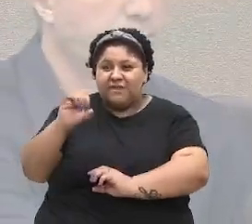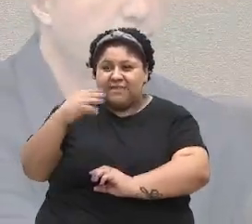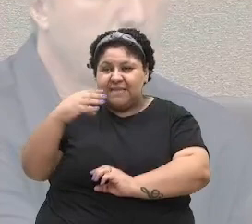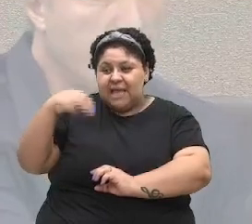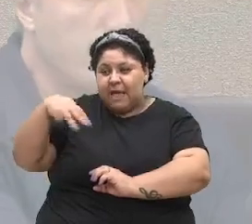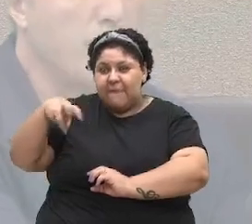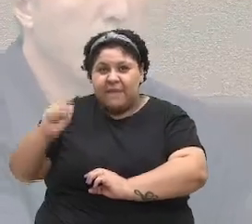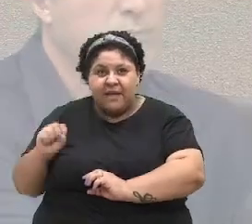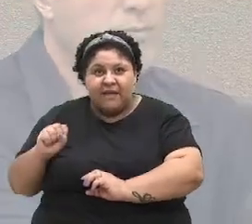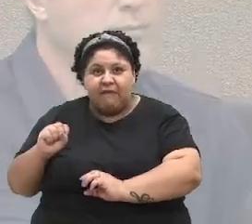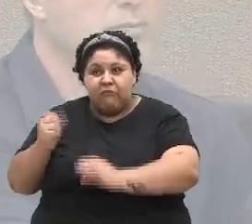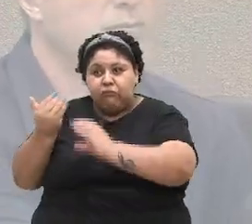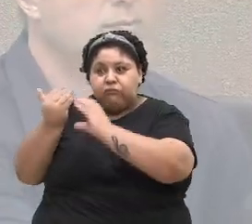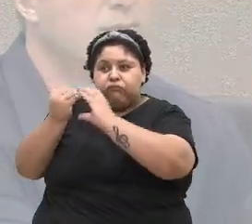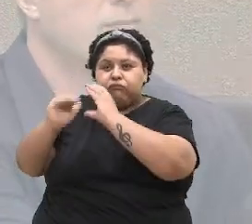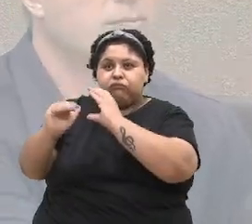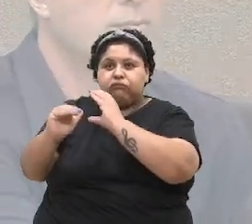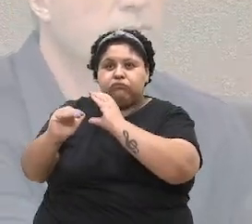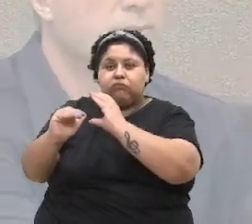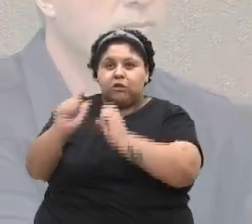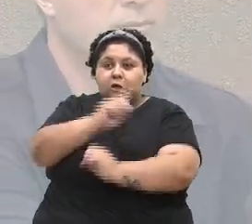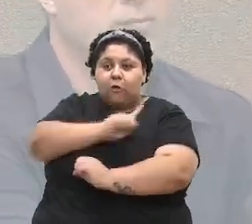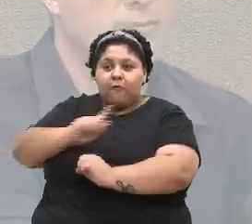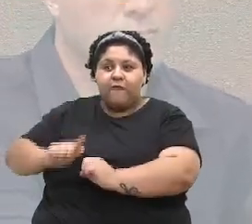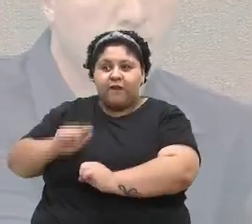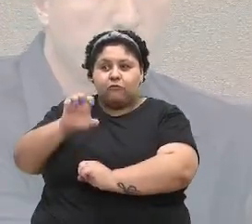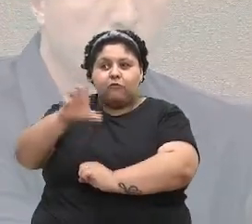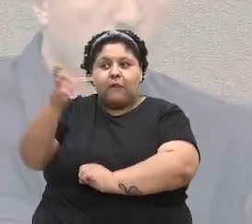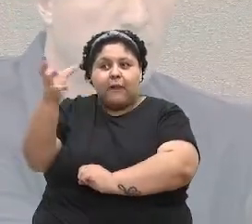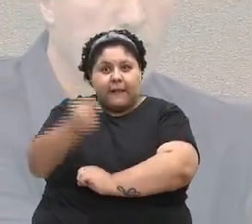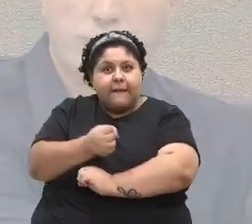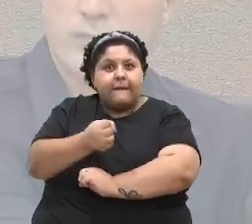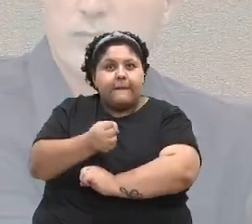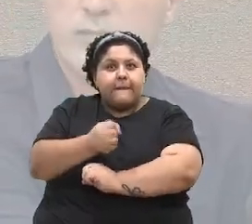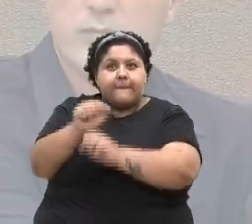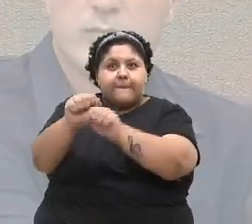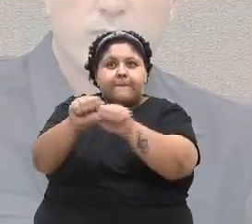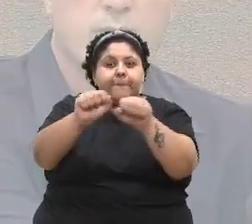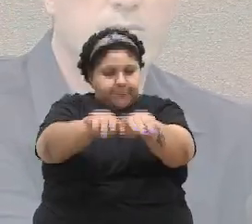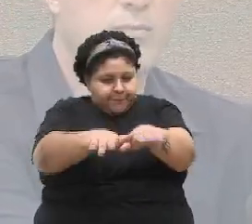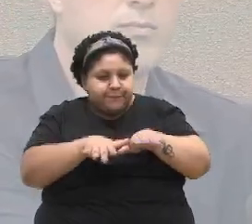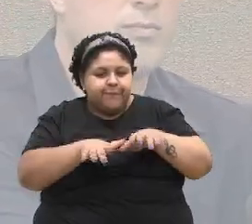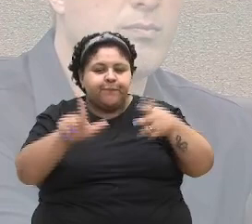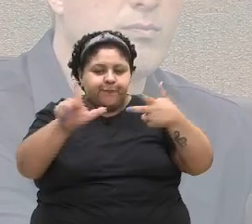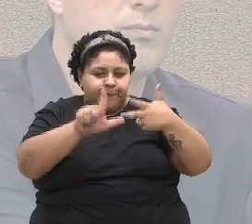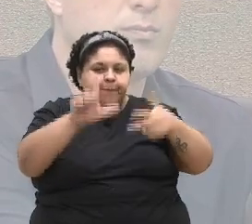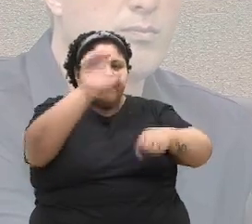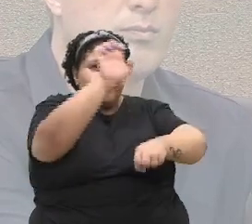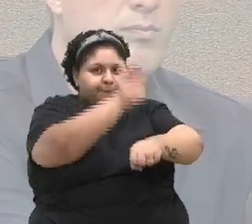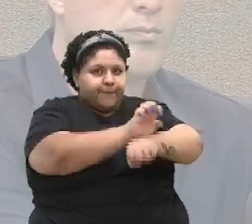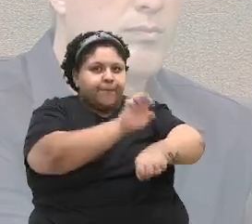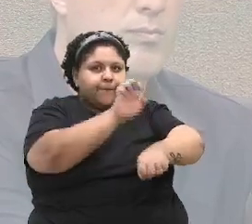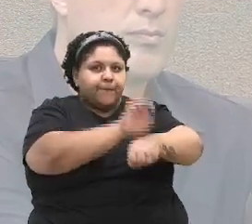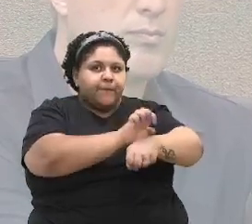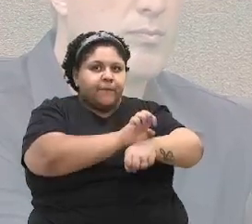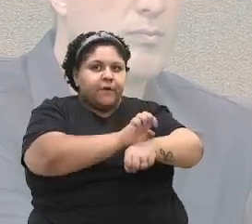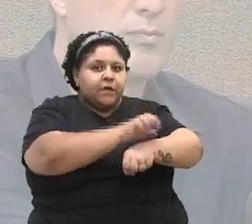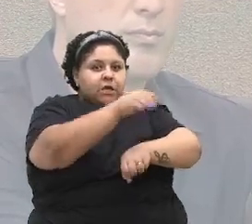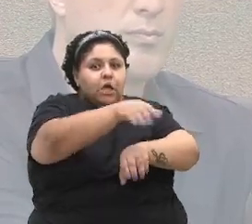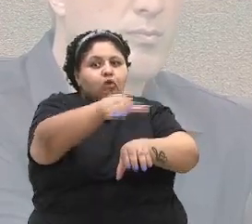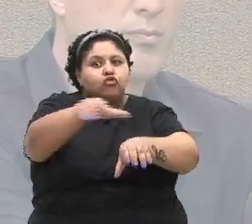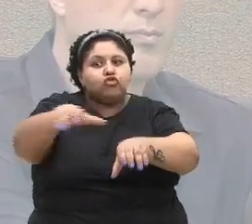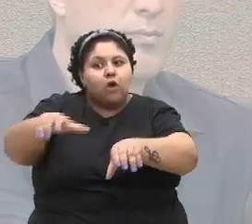e que seja encaminhado ao senhor governador Eduardo Leite, à Assembleia Legislativa do Estado e aos órgãos